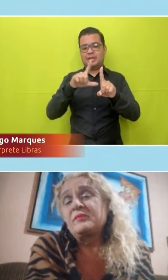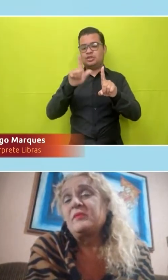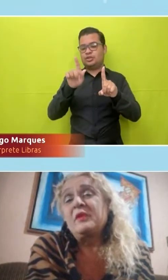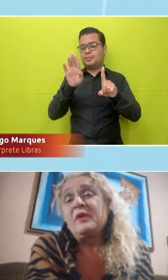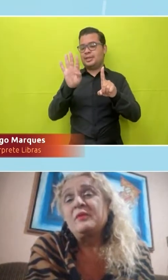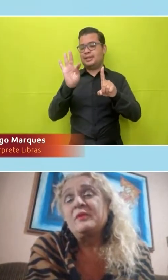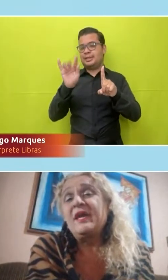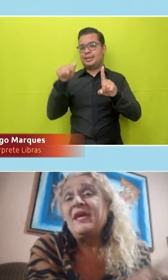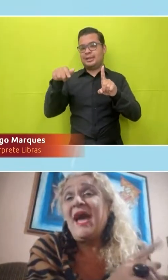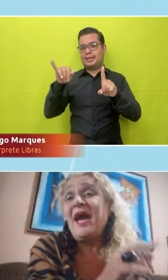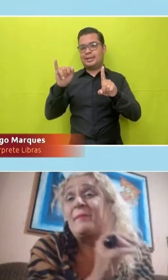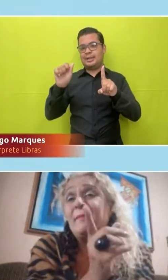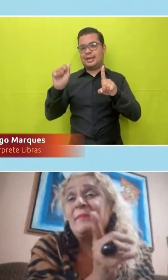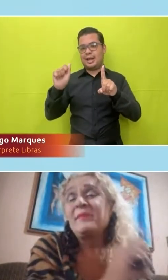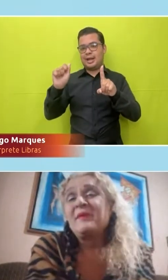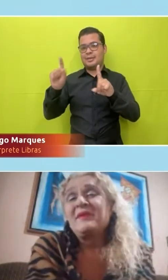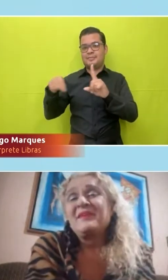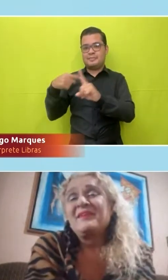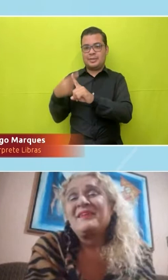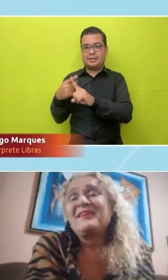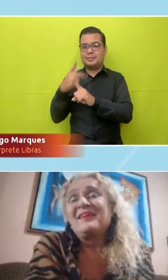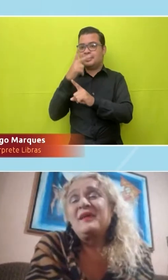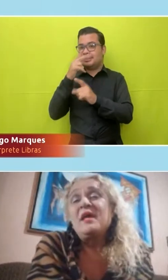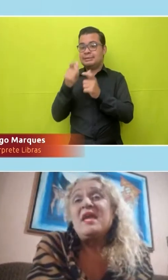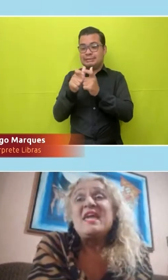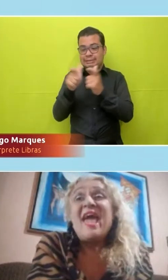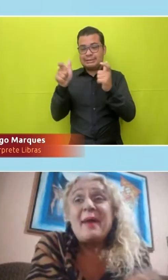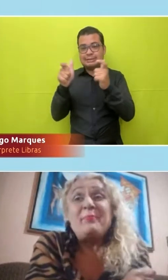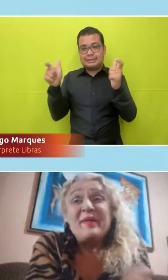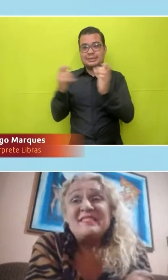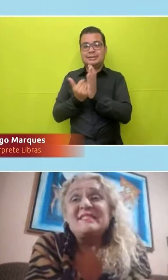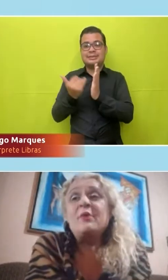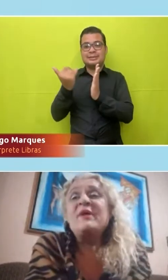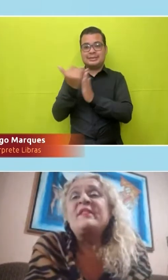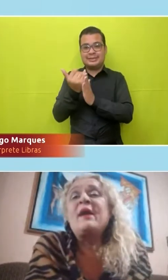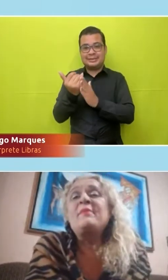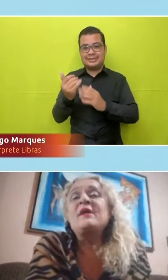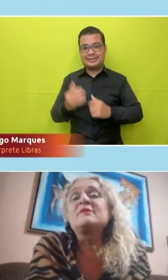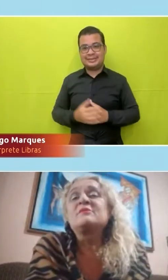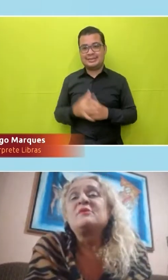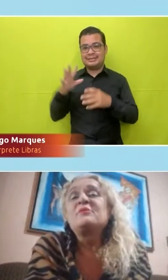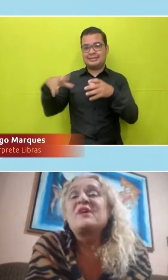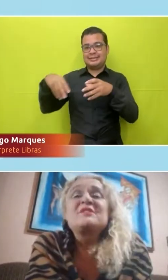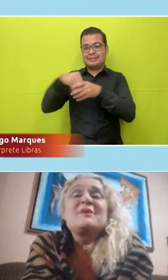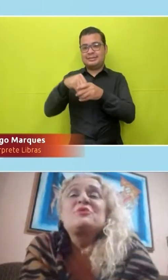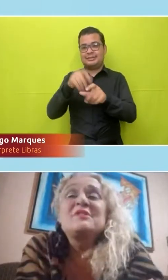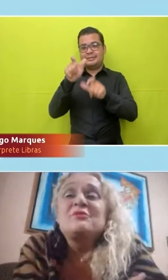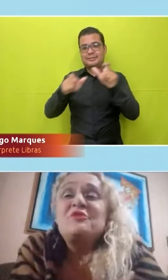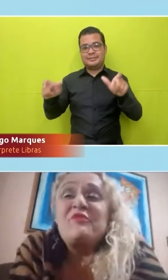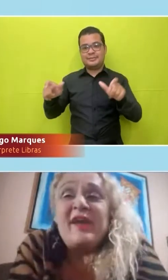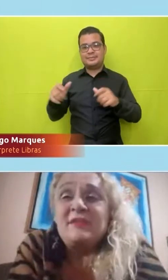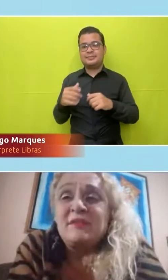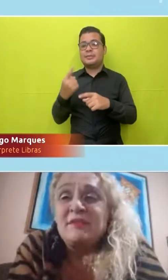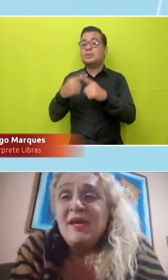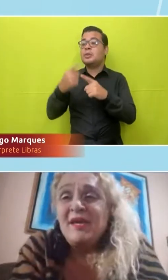que a sigla está sempre aumentando e sempre incluindo mais pessoas, né? Porque as pessoas são